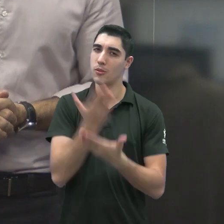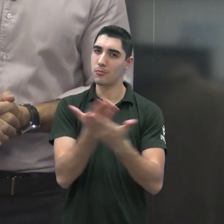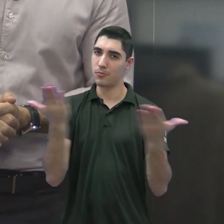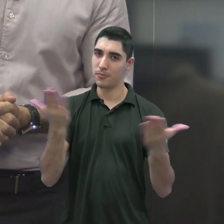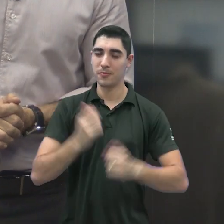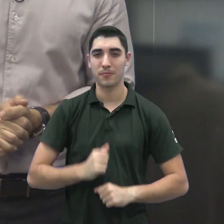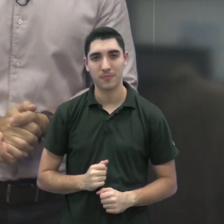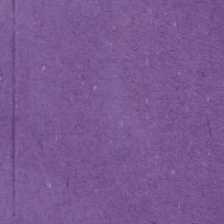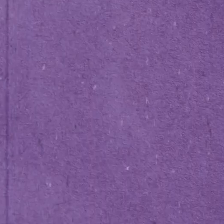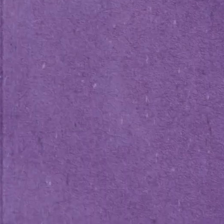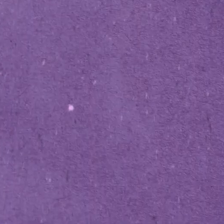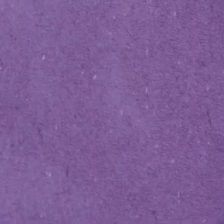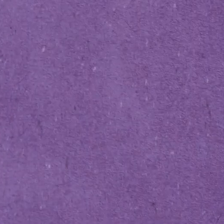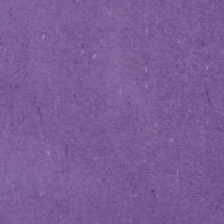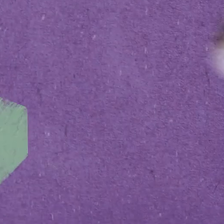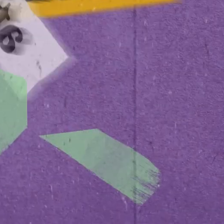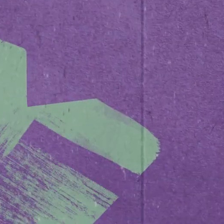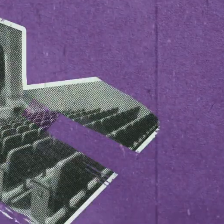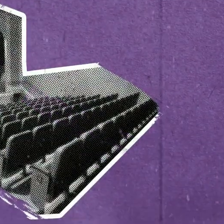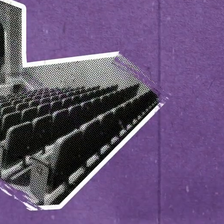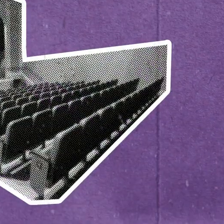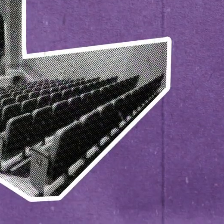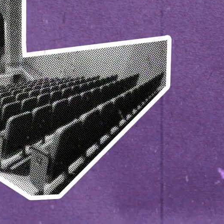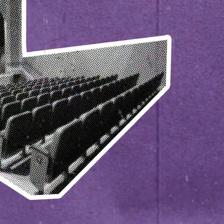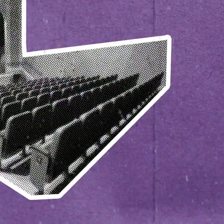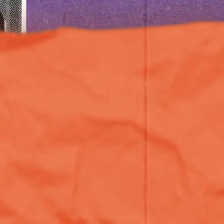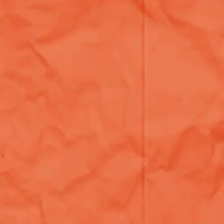viu, nas provas.